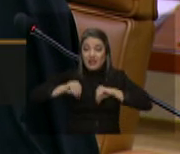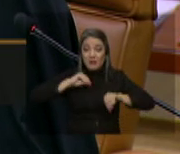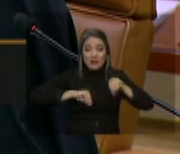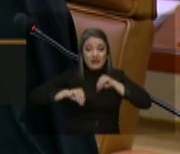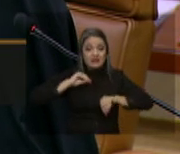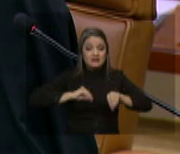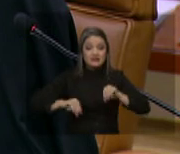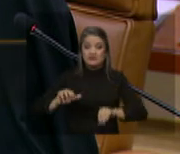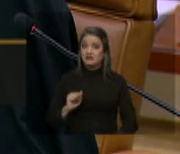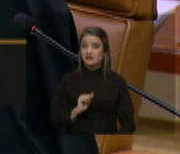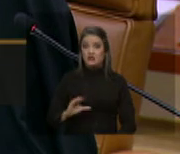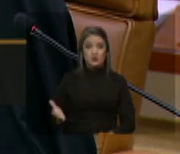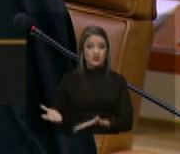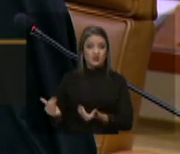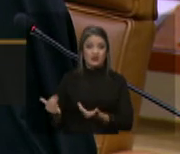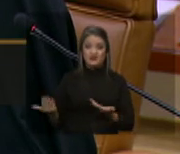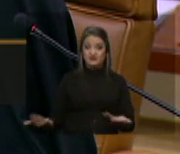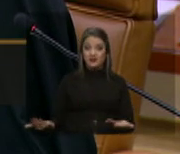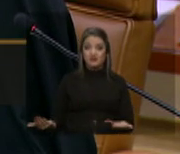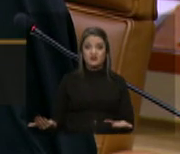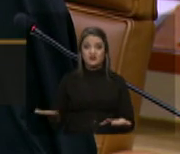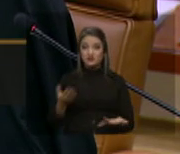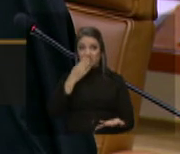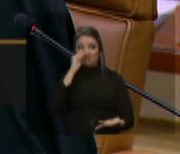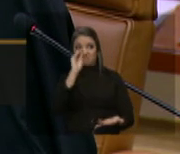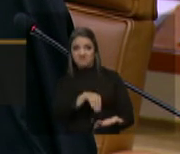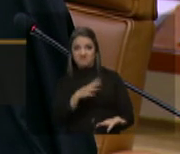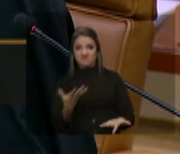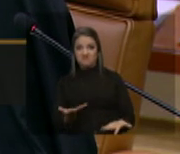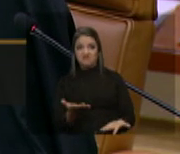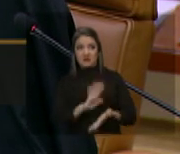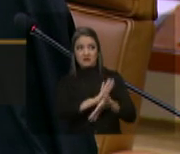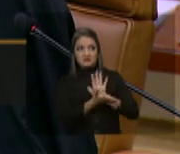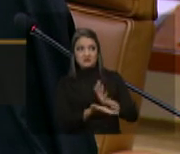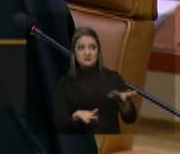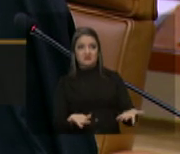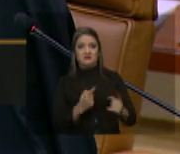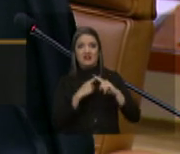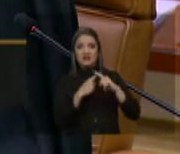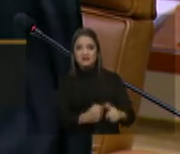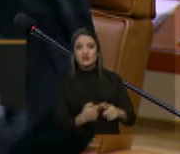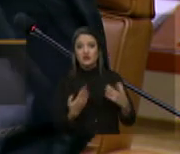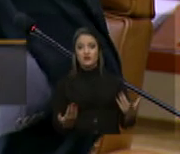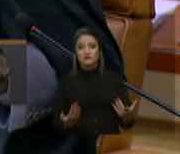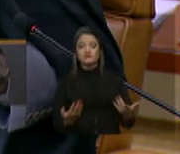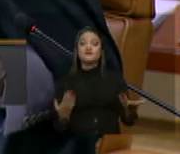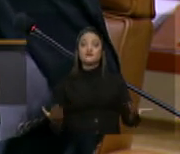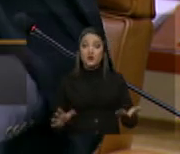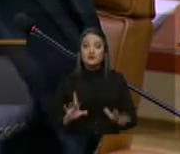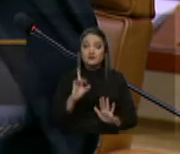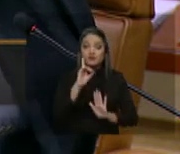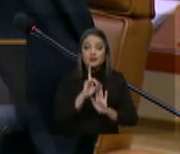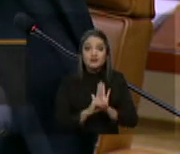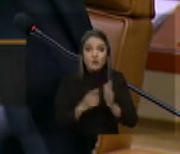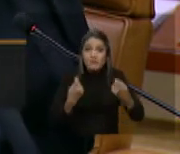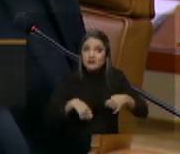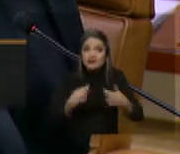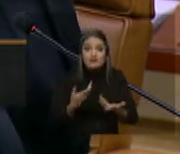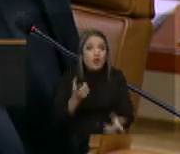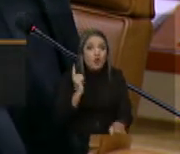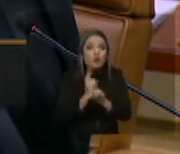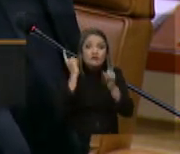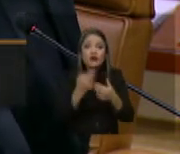é essa exclusão não é possível que nós é uma responsabilização e o direito o direito de tempos em